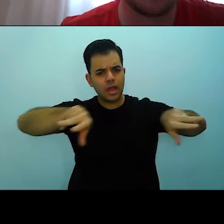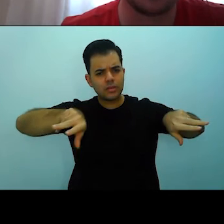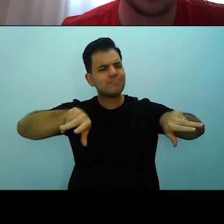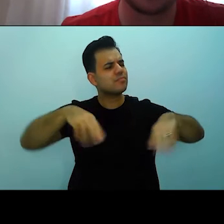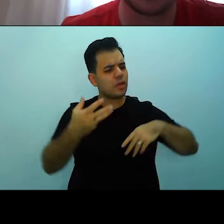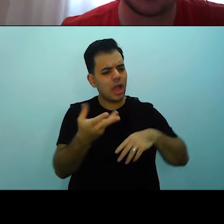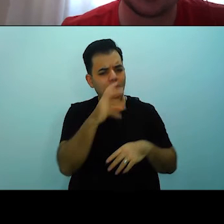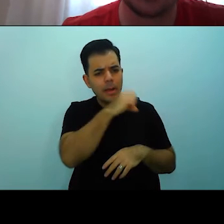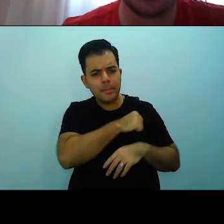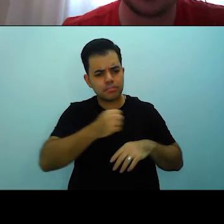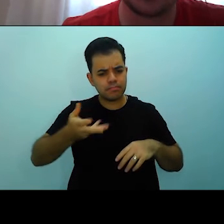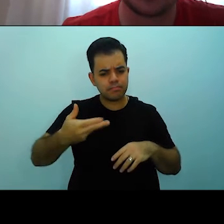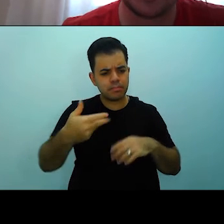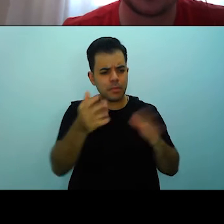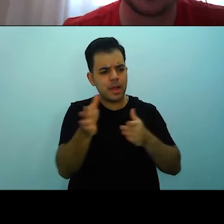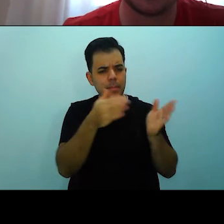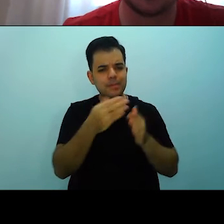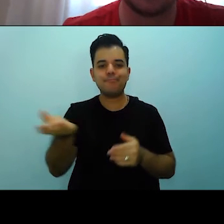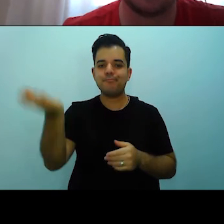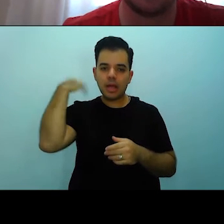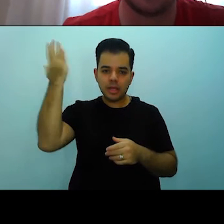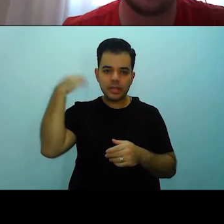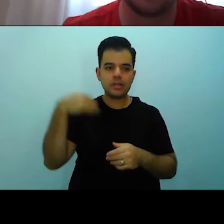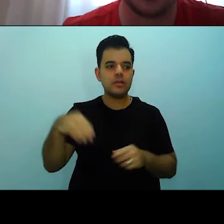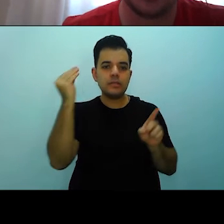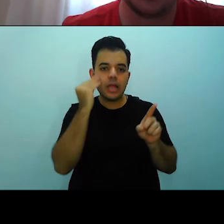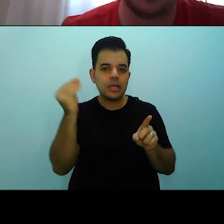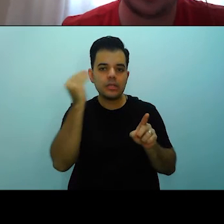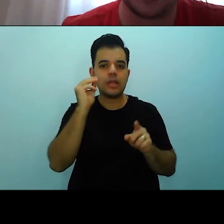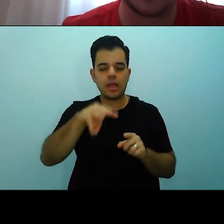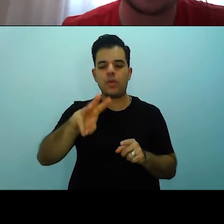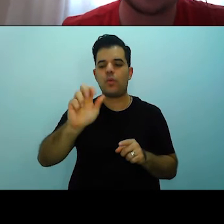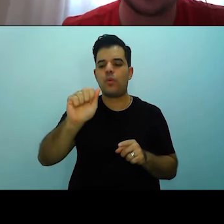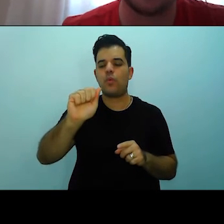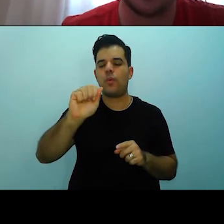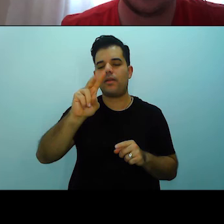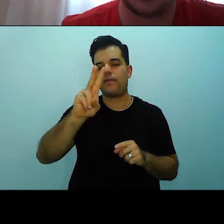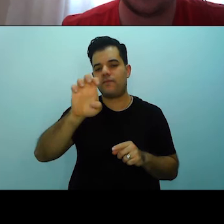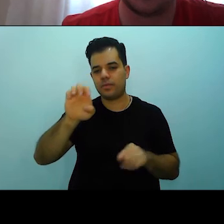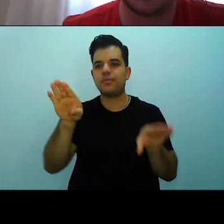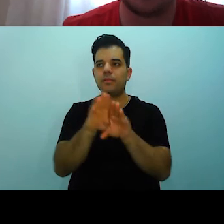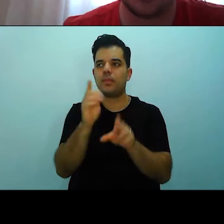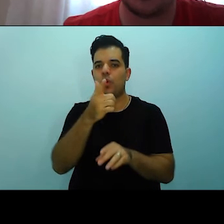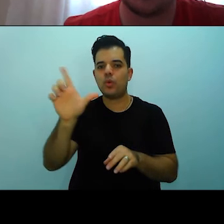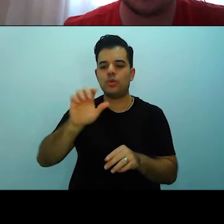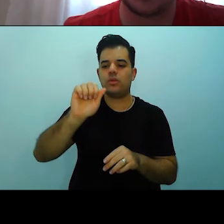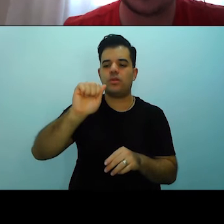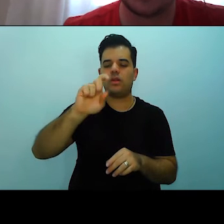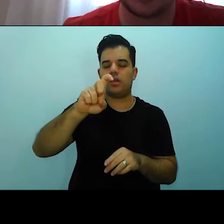Eu estava um tempo atrás rodando muitos testes em Wave e Axis, né? E aí eu falei assim,